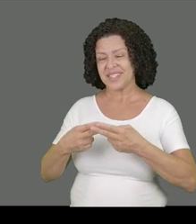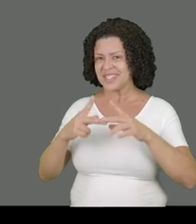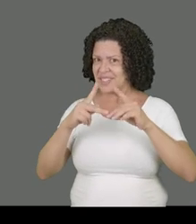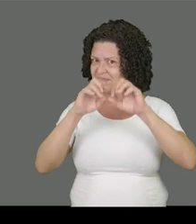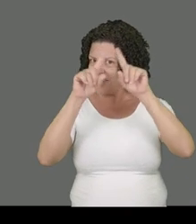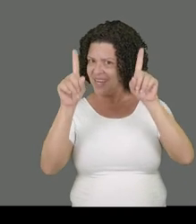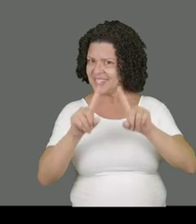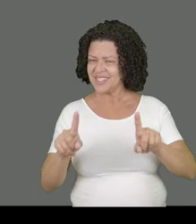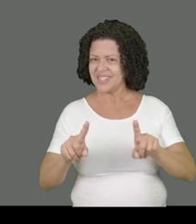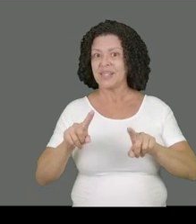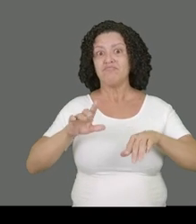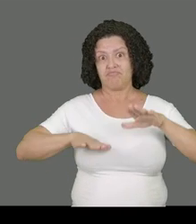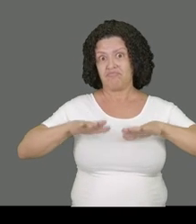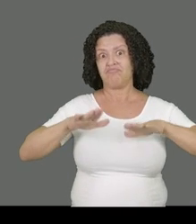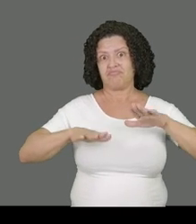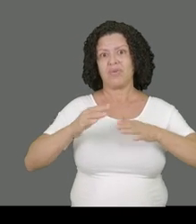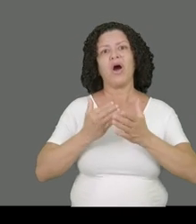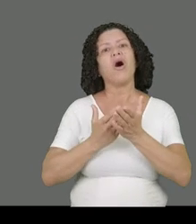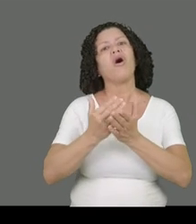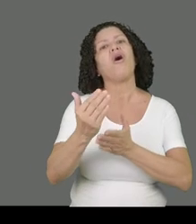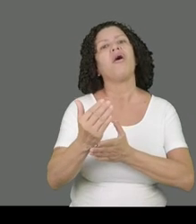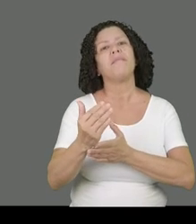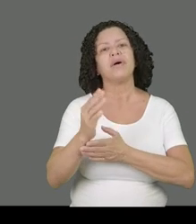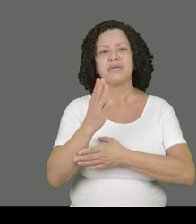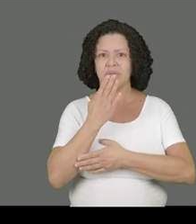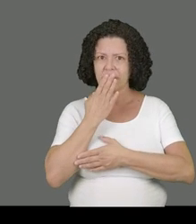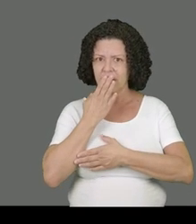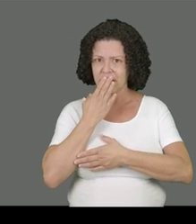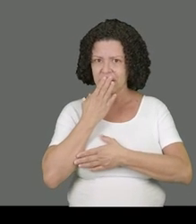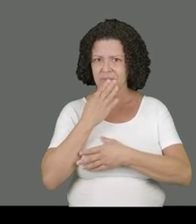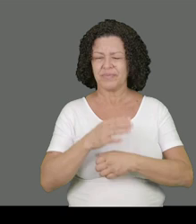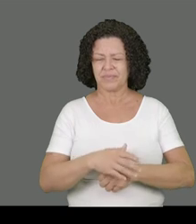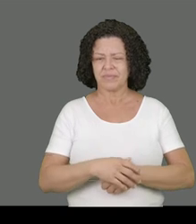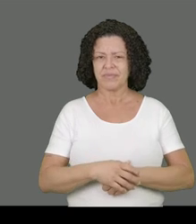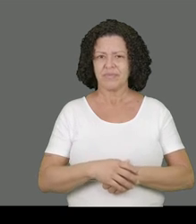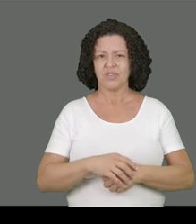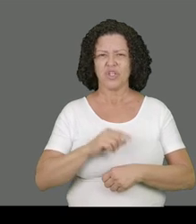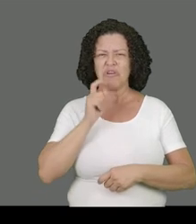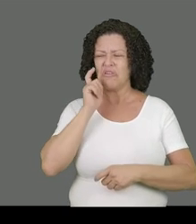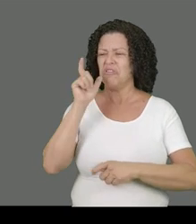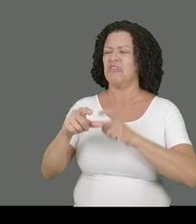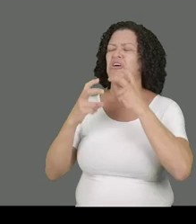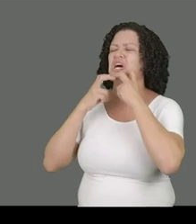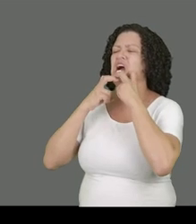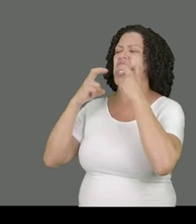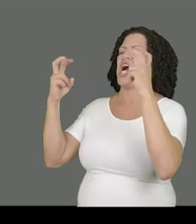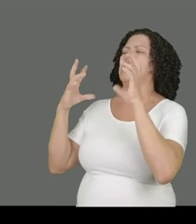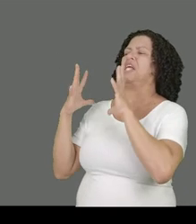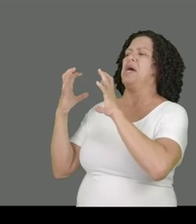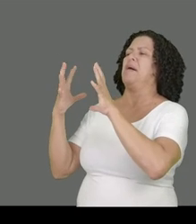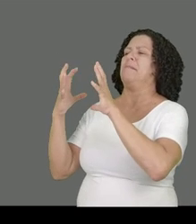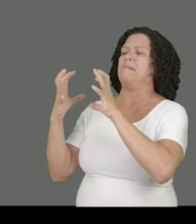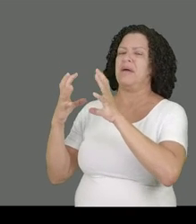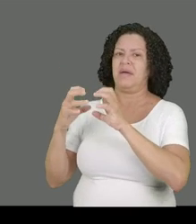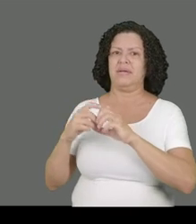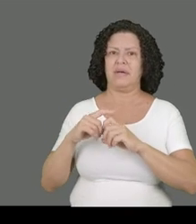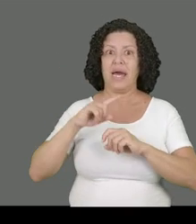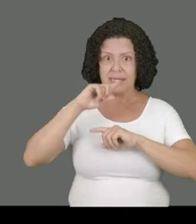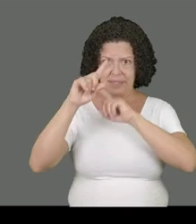atitude, mais pacífica. Talvez começando com o silêncio, ao invés do grito e da